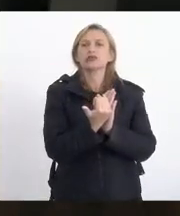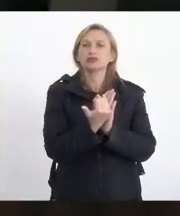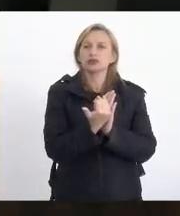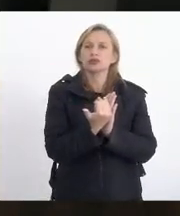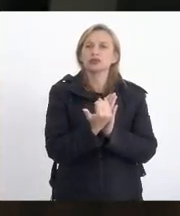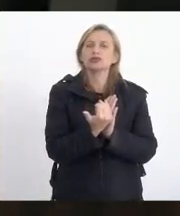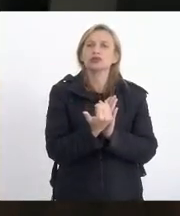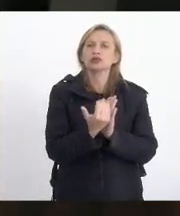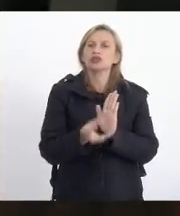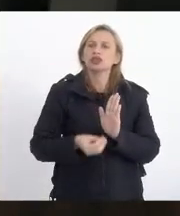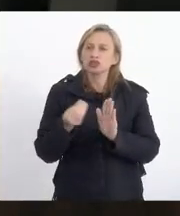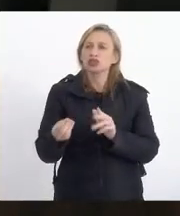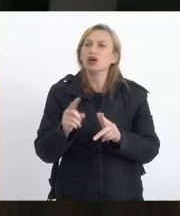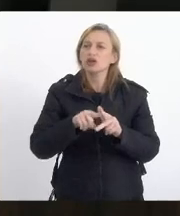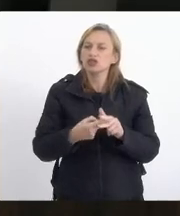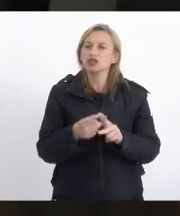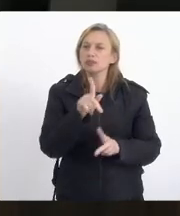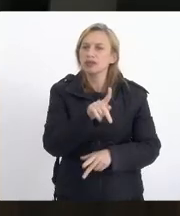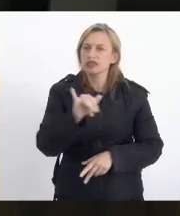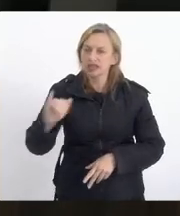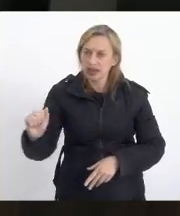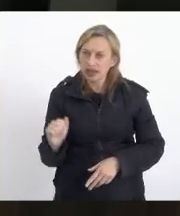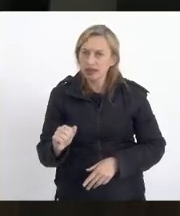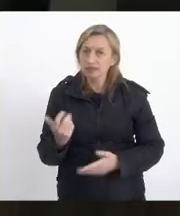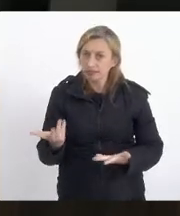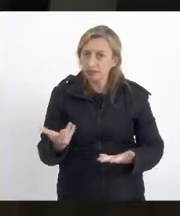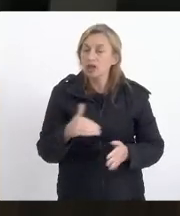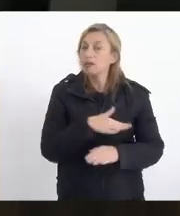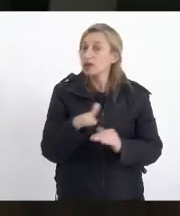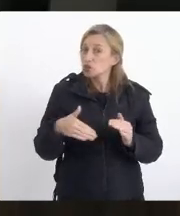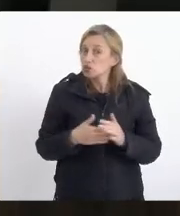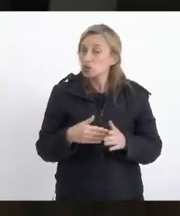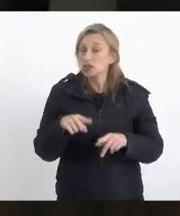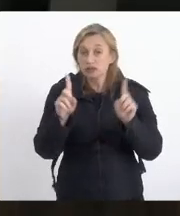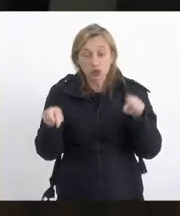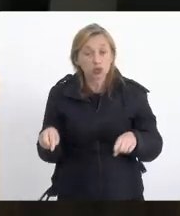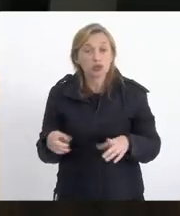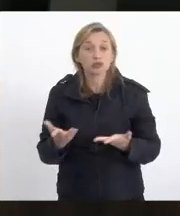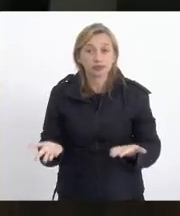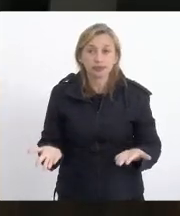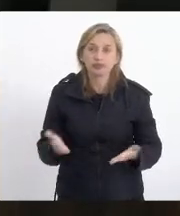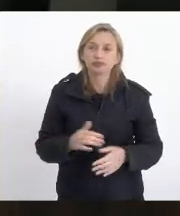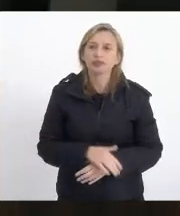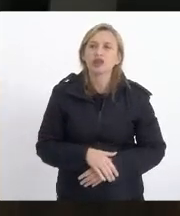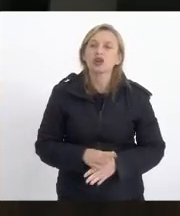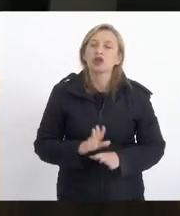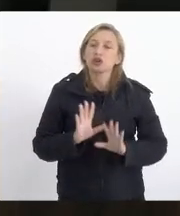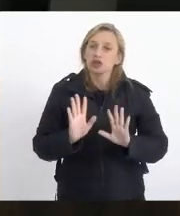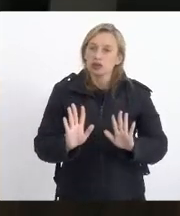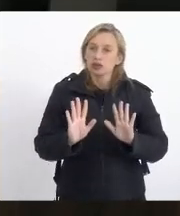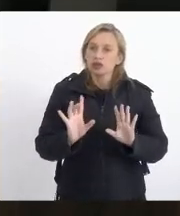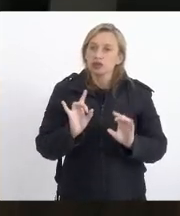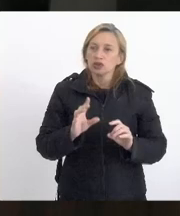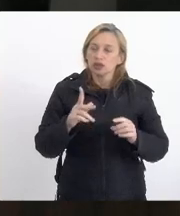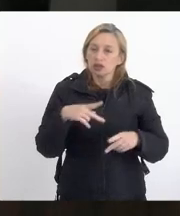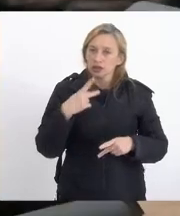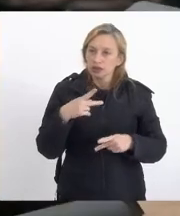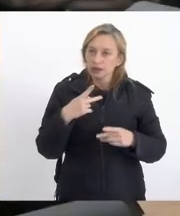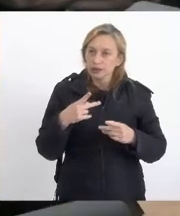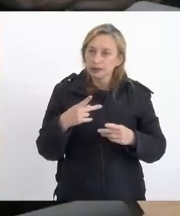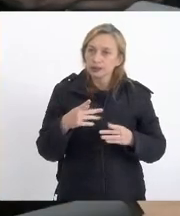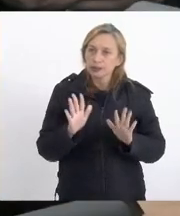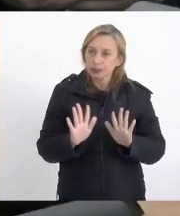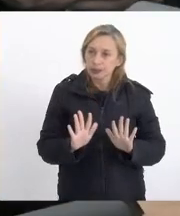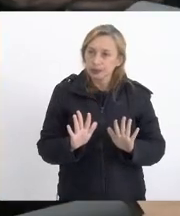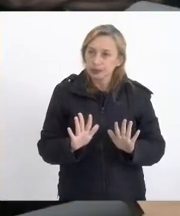de dar pelo menos o reajuste do IPCA, que era inflacionário, para todos os servidores. Então, é só para que o discurso, a gente afine o